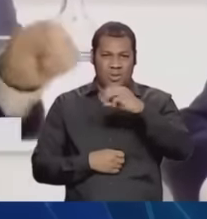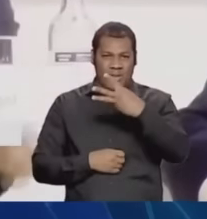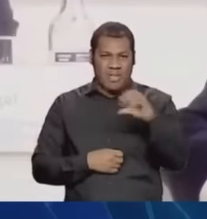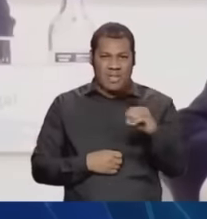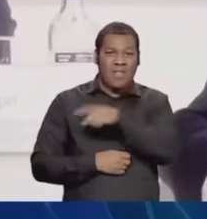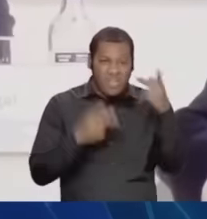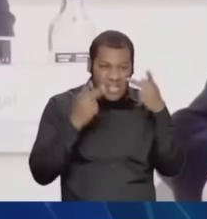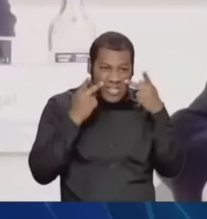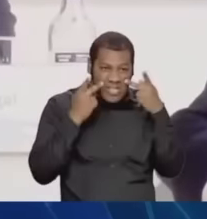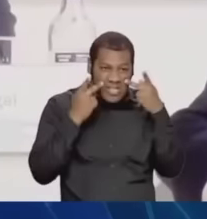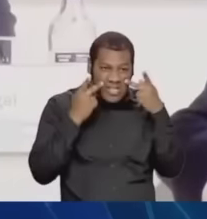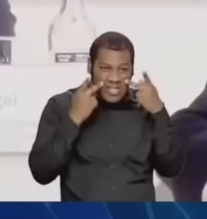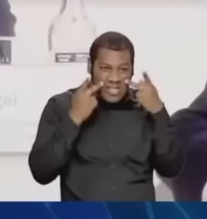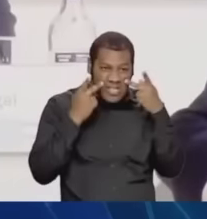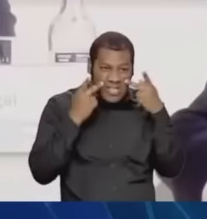com desmatamento zero.